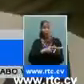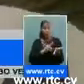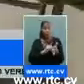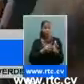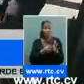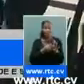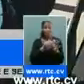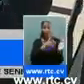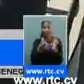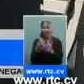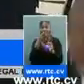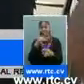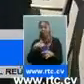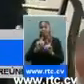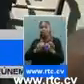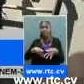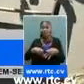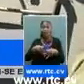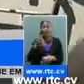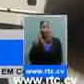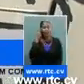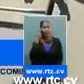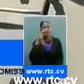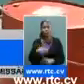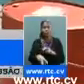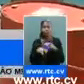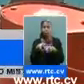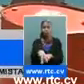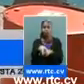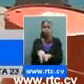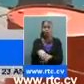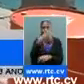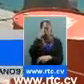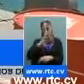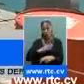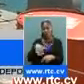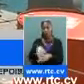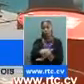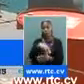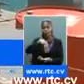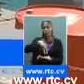vertente do resto termina na quinta-feira com uma marcha do efetivo da guarda costeira pelas ruas domingo